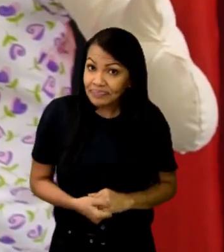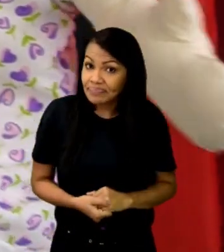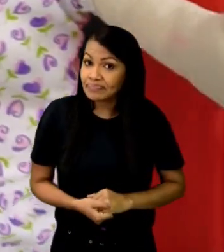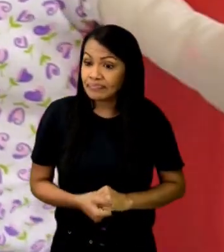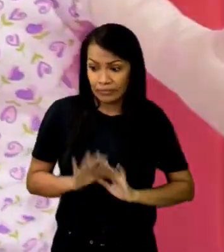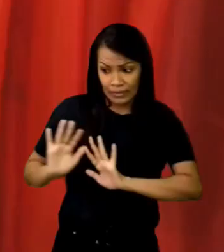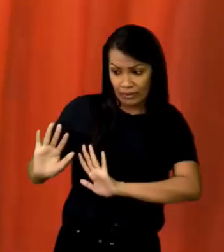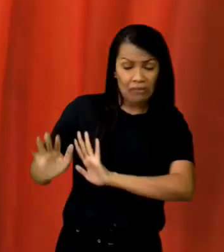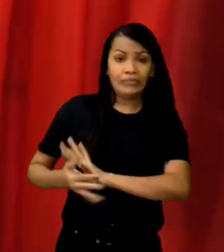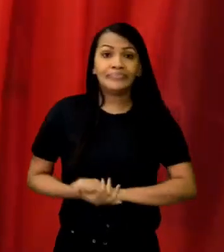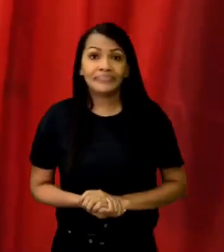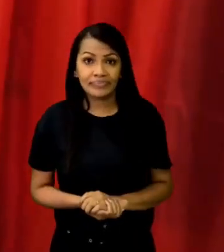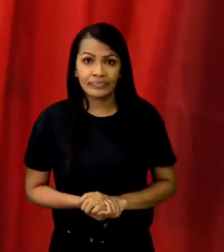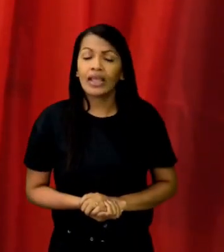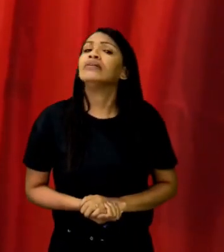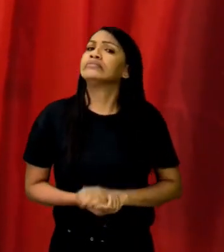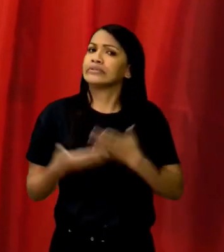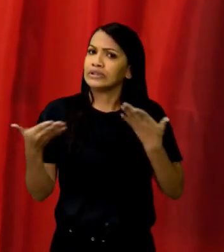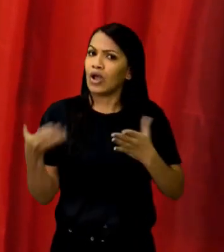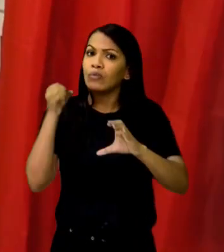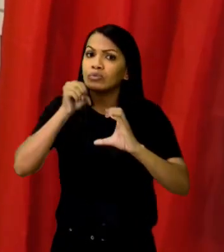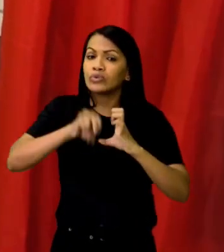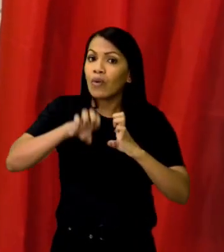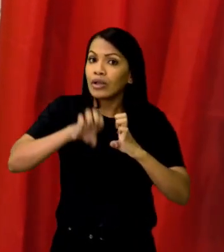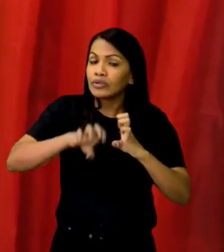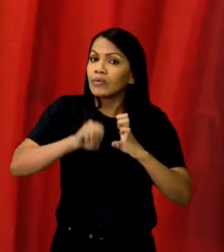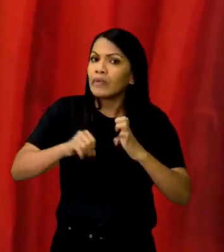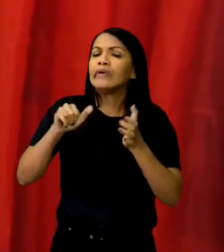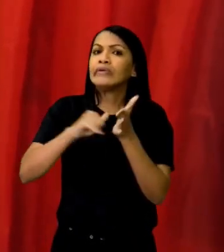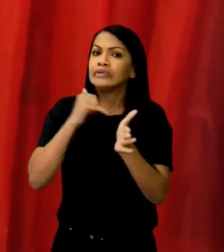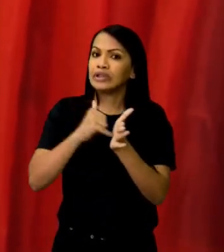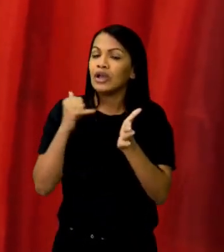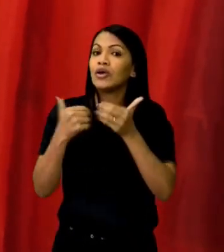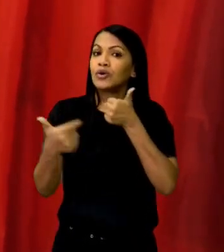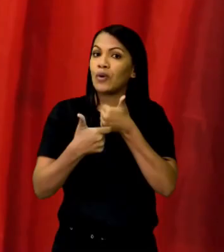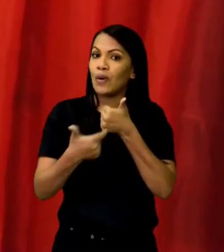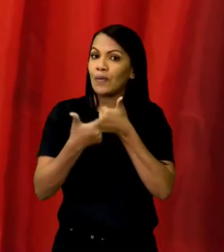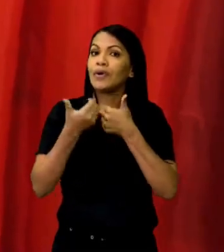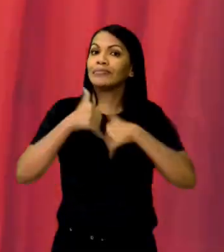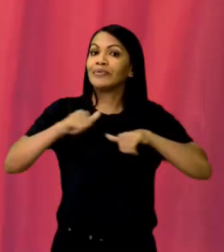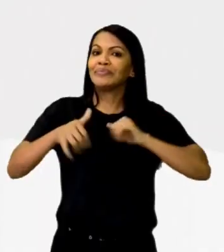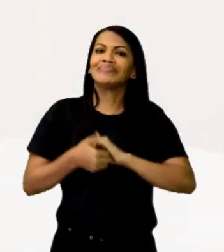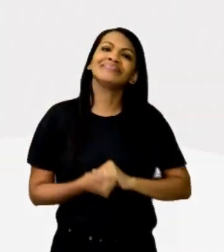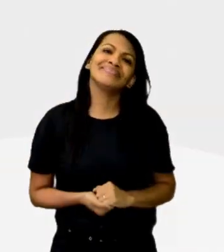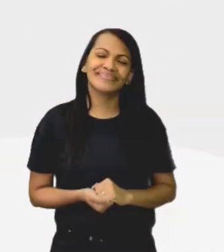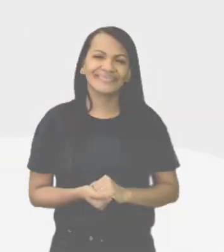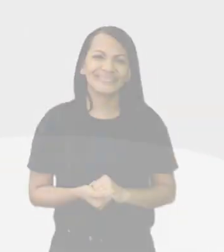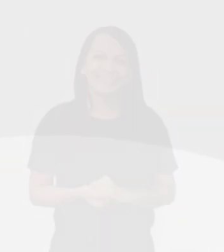Vai lá no Educa Recife, escreve, curte e compartilha.